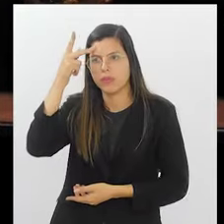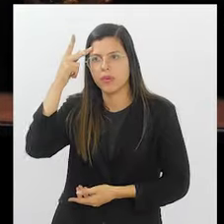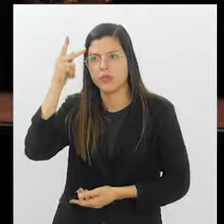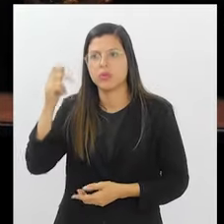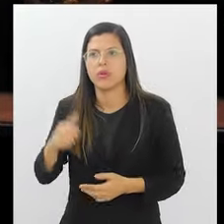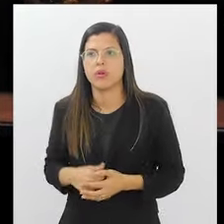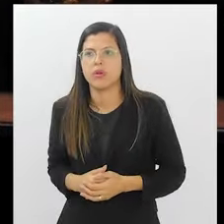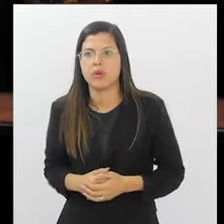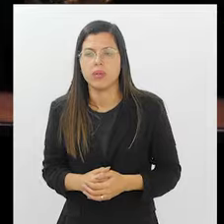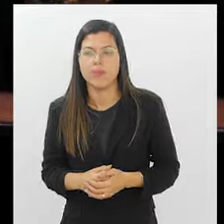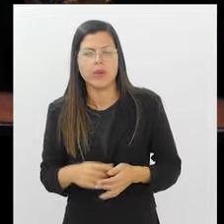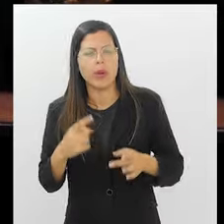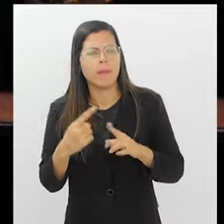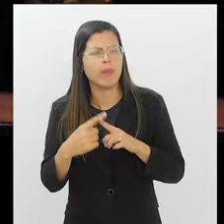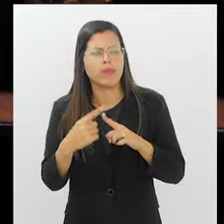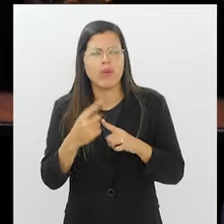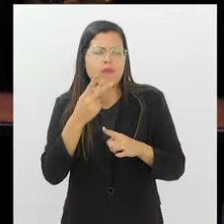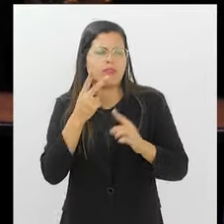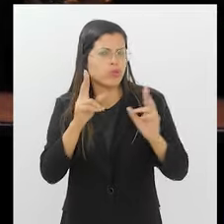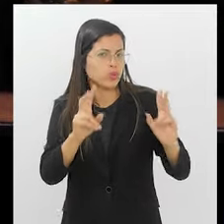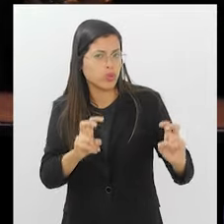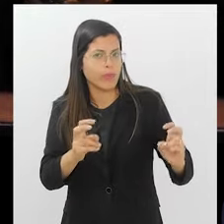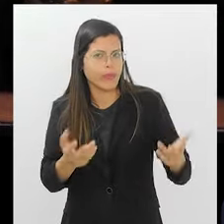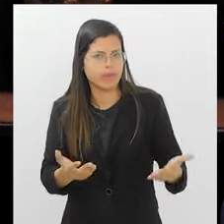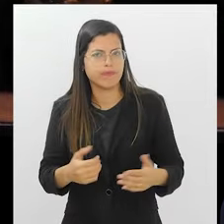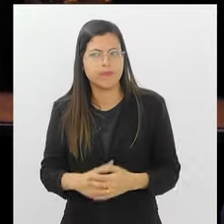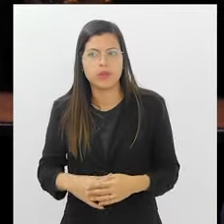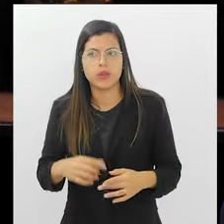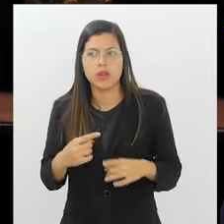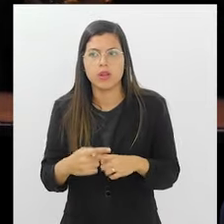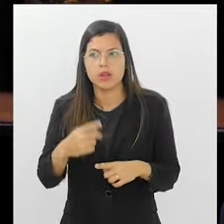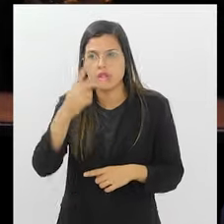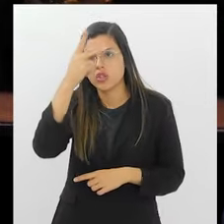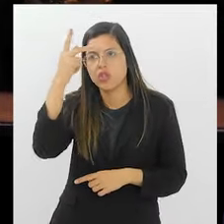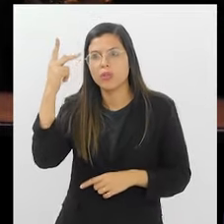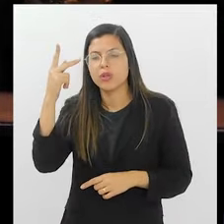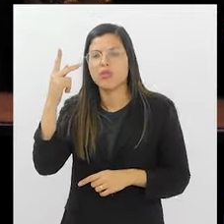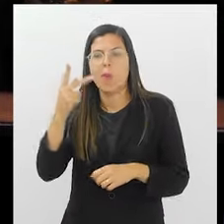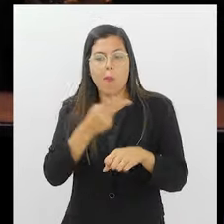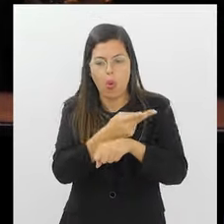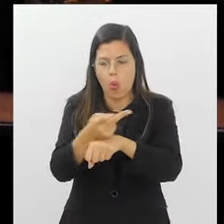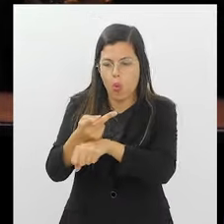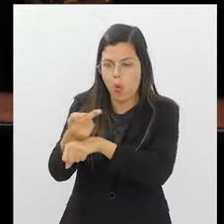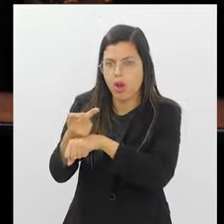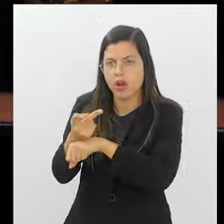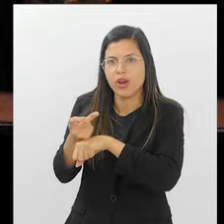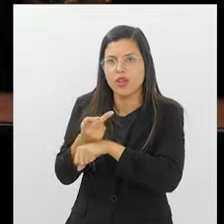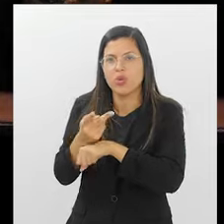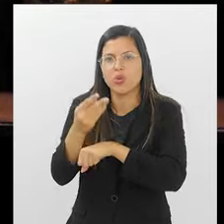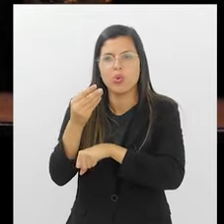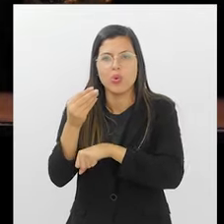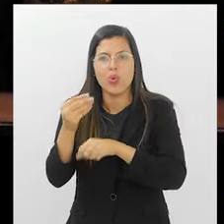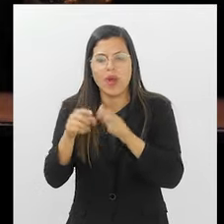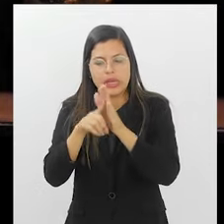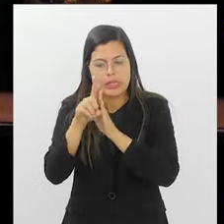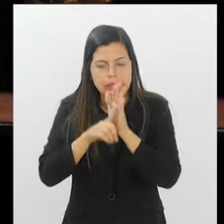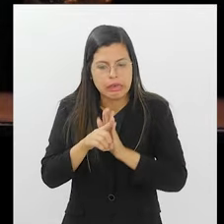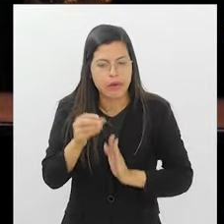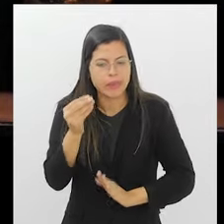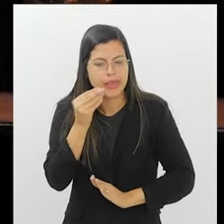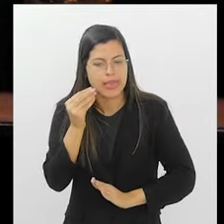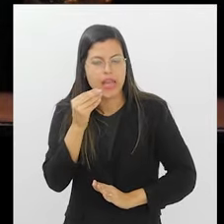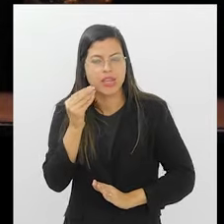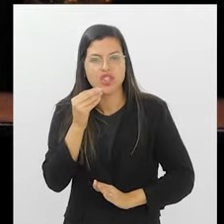né? E por que eu trago isso? Porque muitas pessoas ficam procurando exames e testes, né,